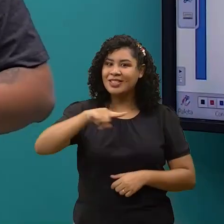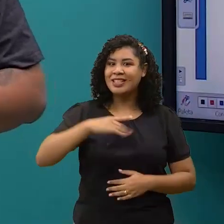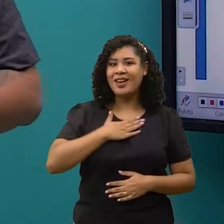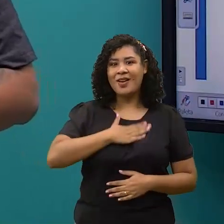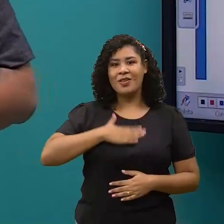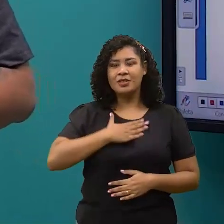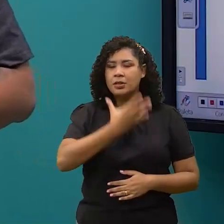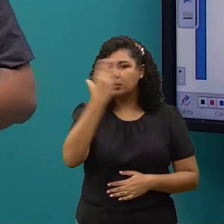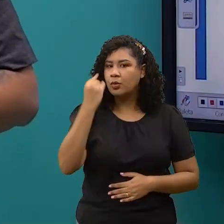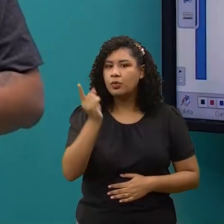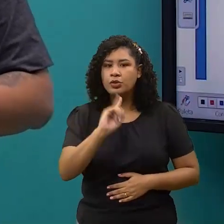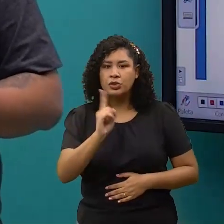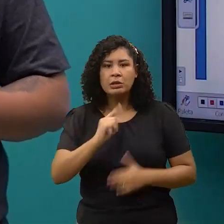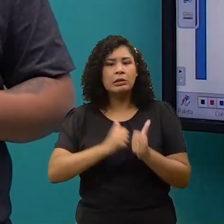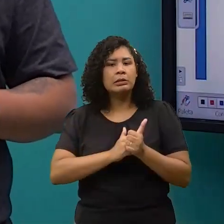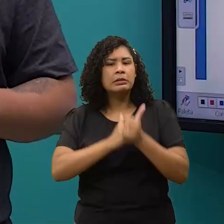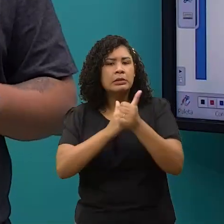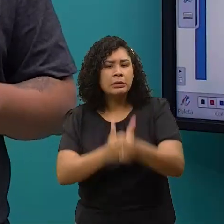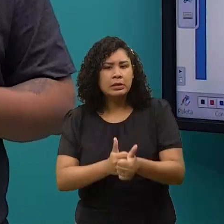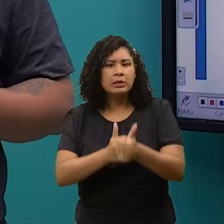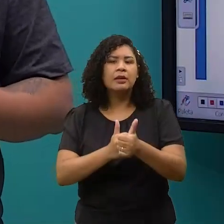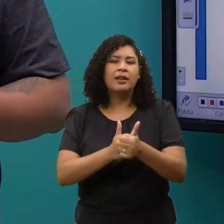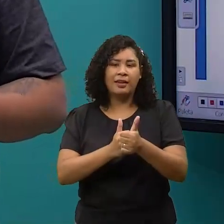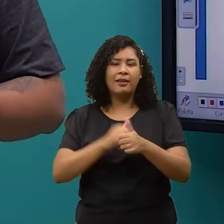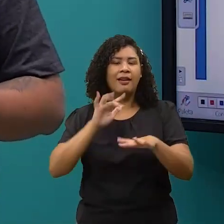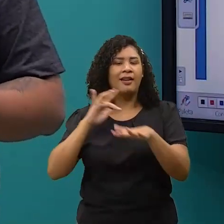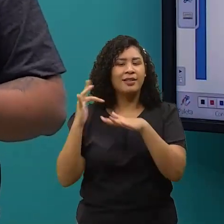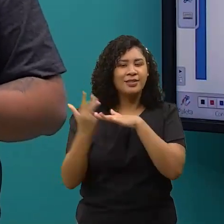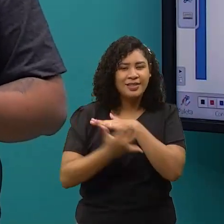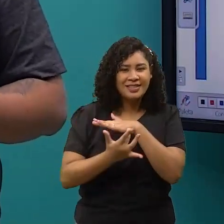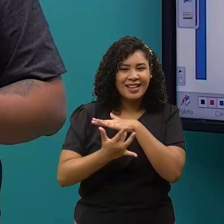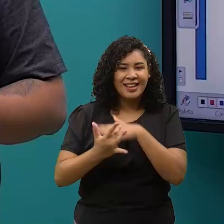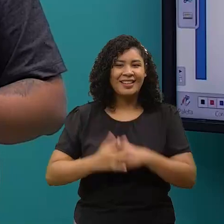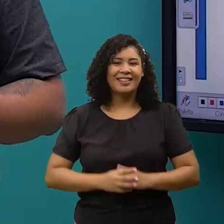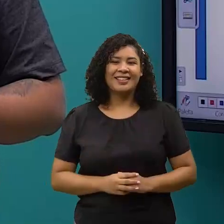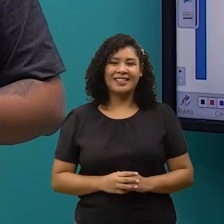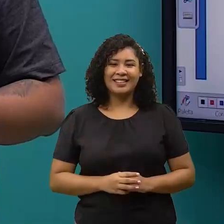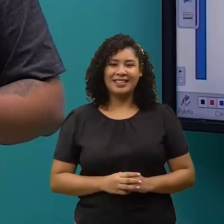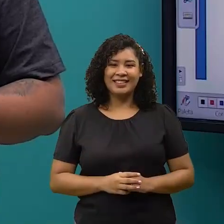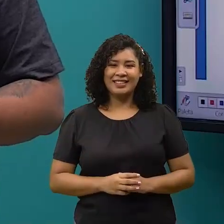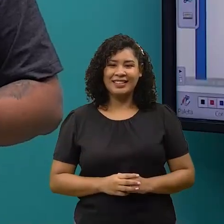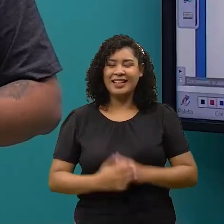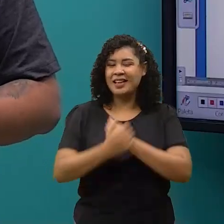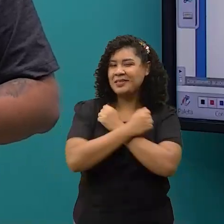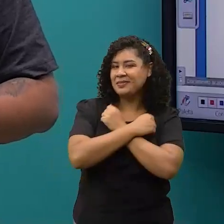Não esqueçam de seguir o Preveste UEA em todas as nossas redes sociais.